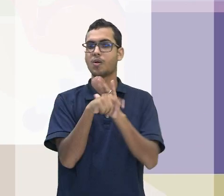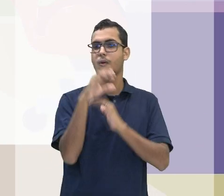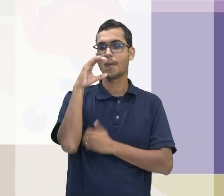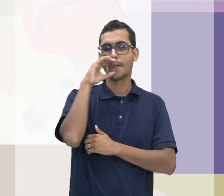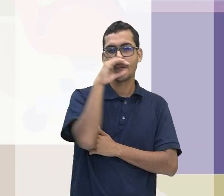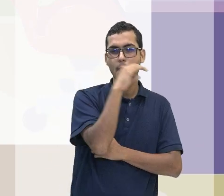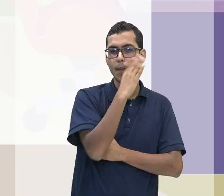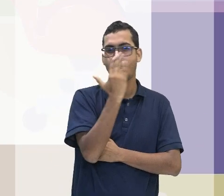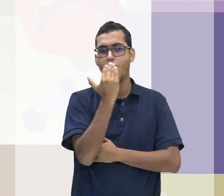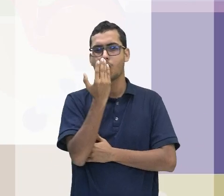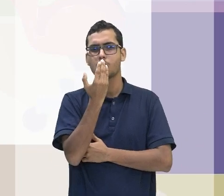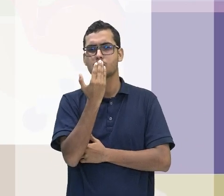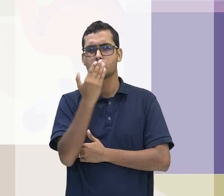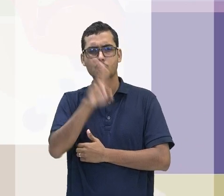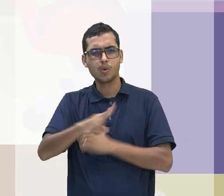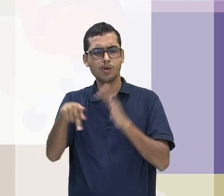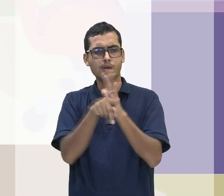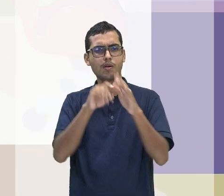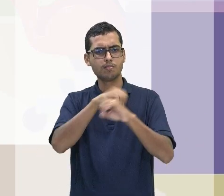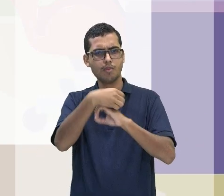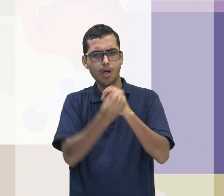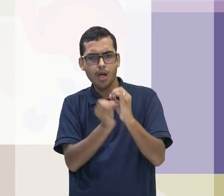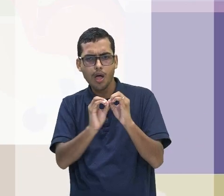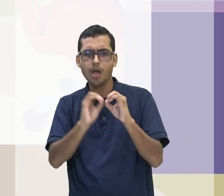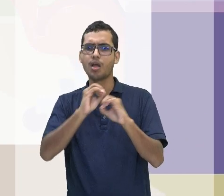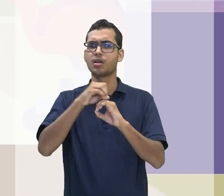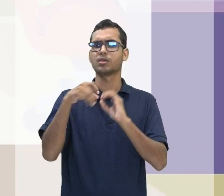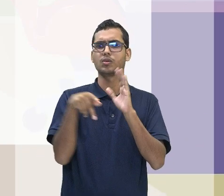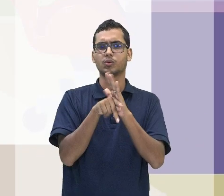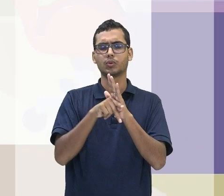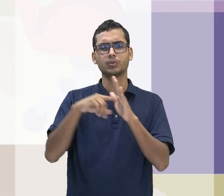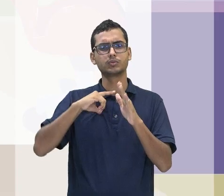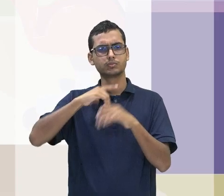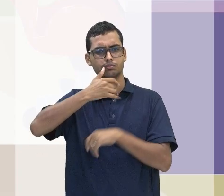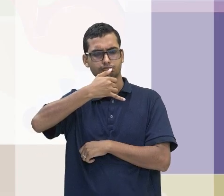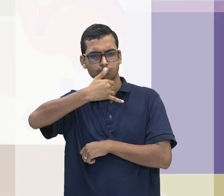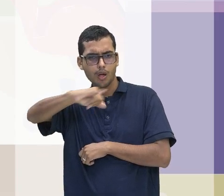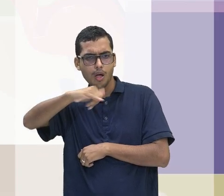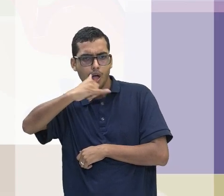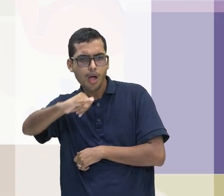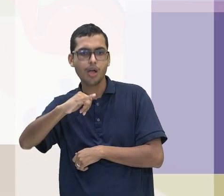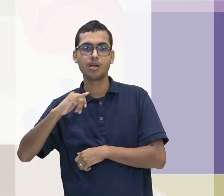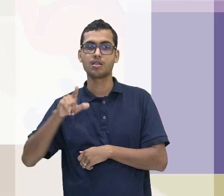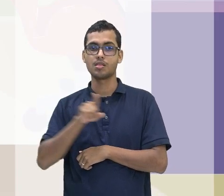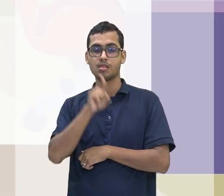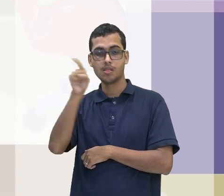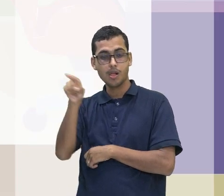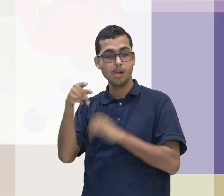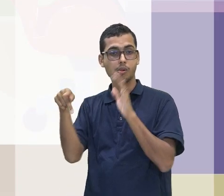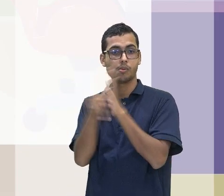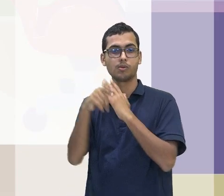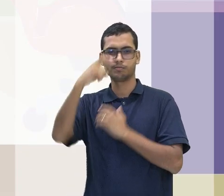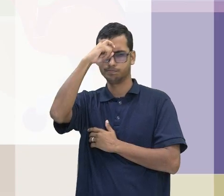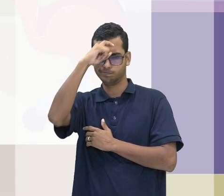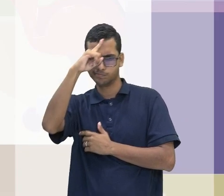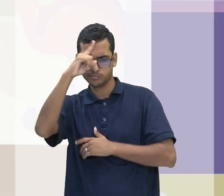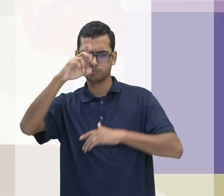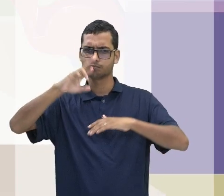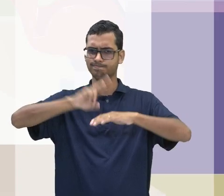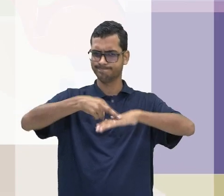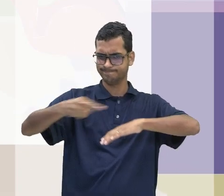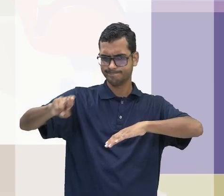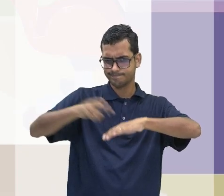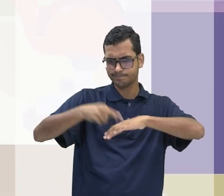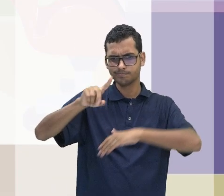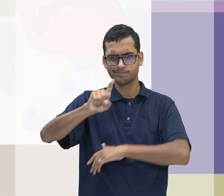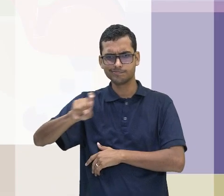da vibração das moléculas de água. Em hospitais, os raios-x são usados para